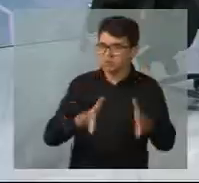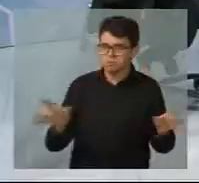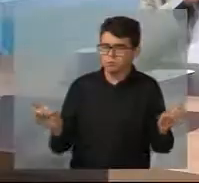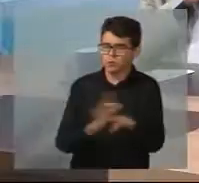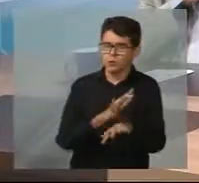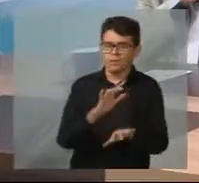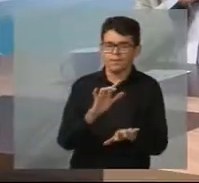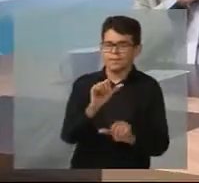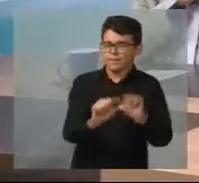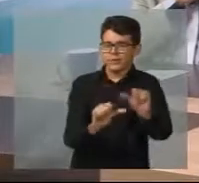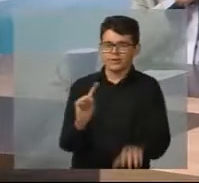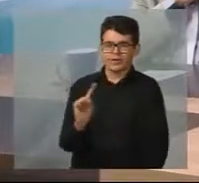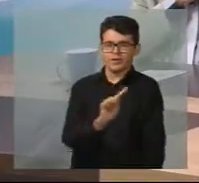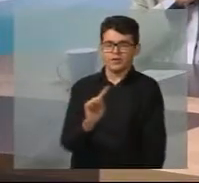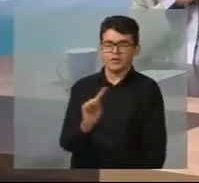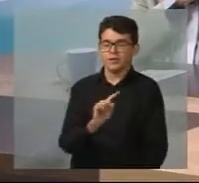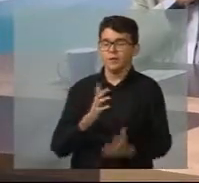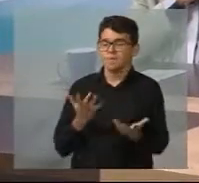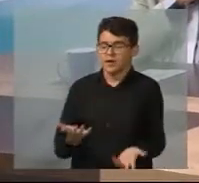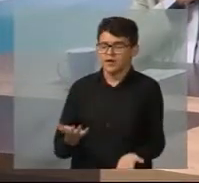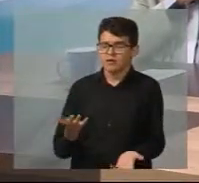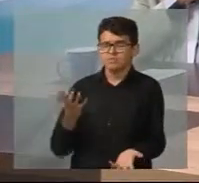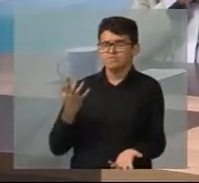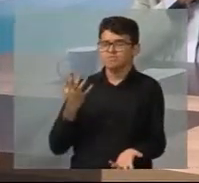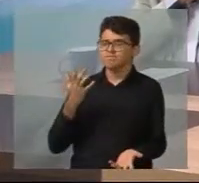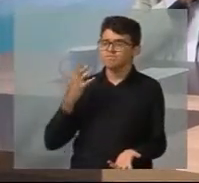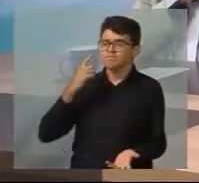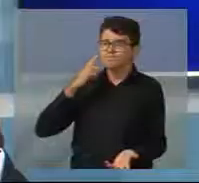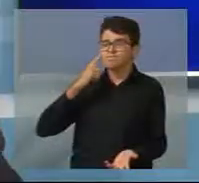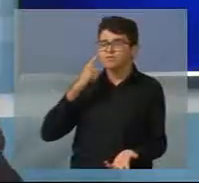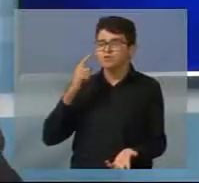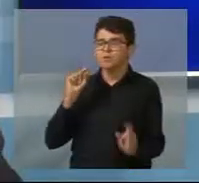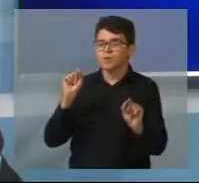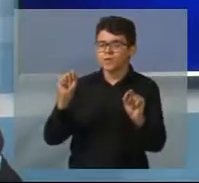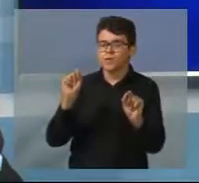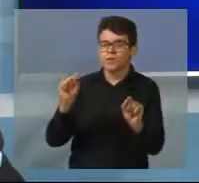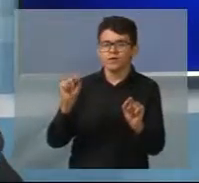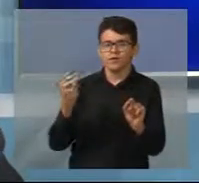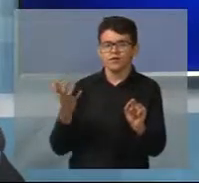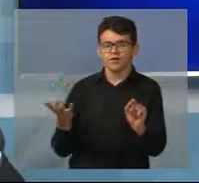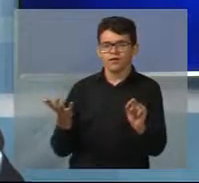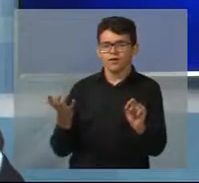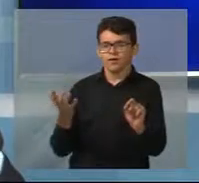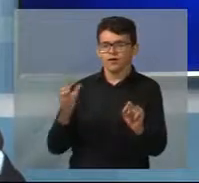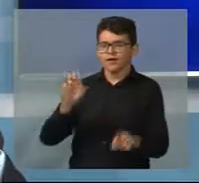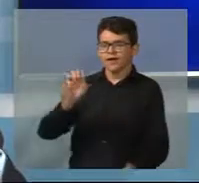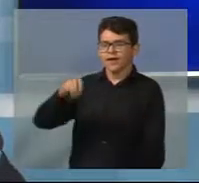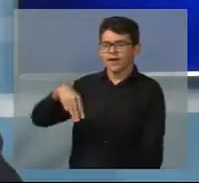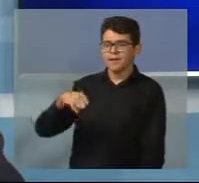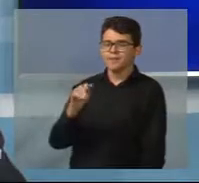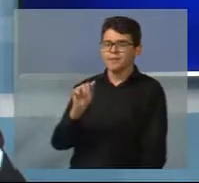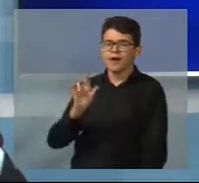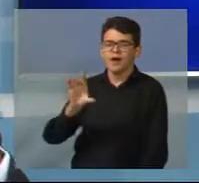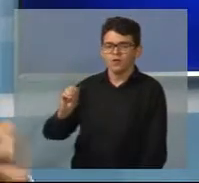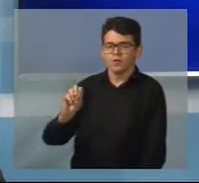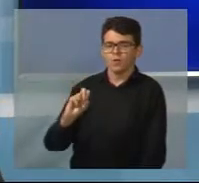instância deles, mas tem toda essa dúvida com relação a se manda prender, se não manda prender, devendo-se ressaltar